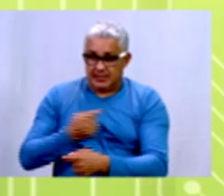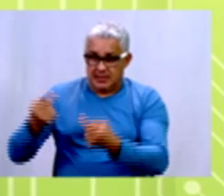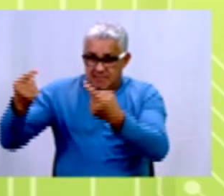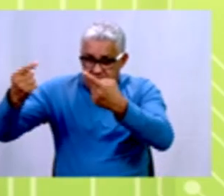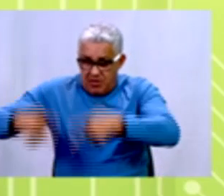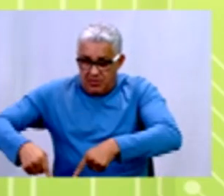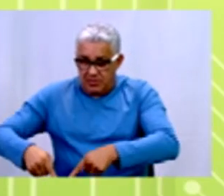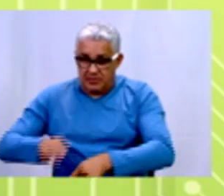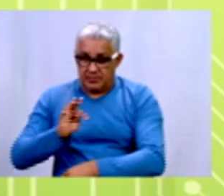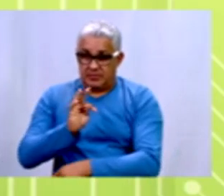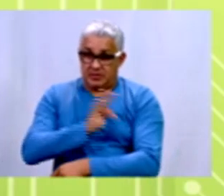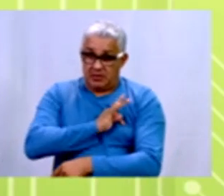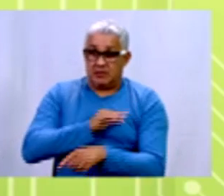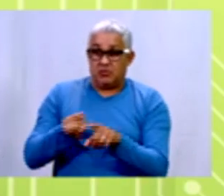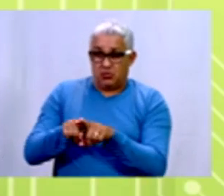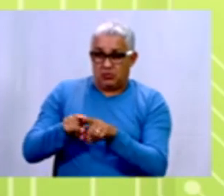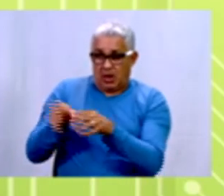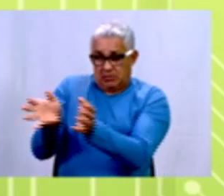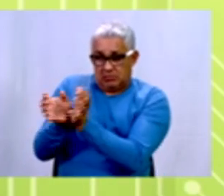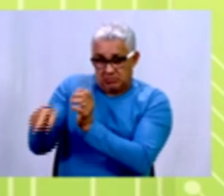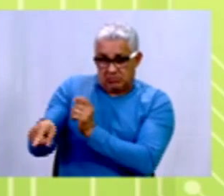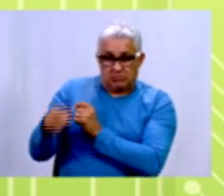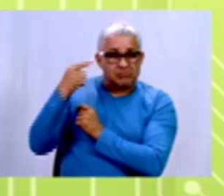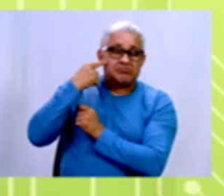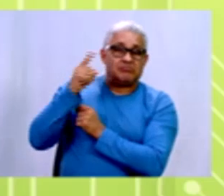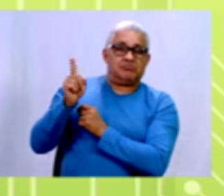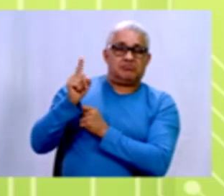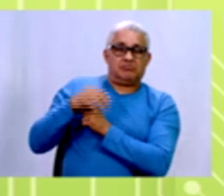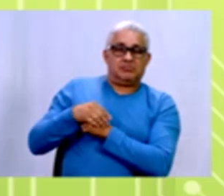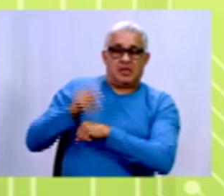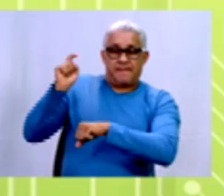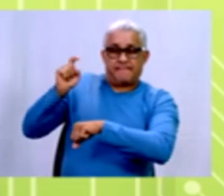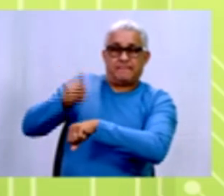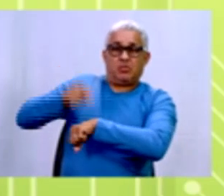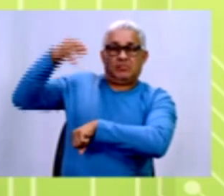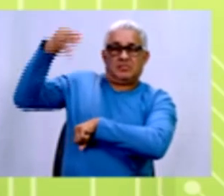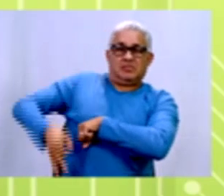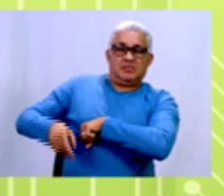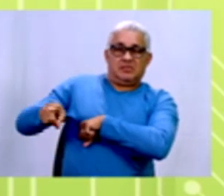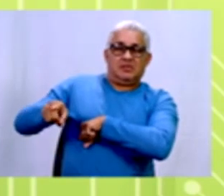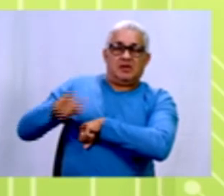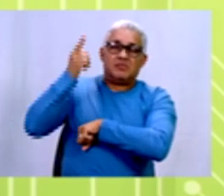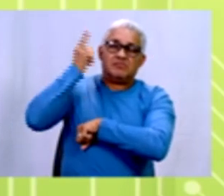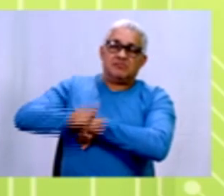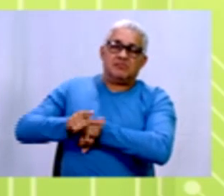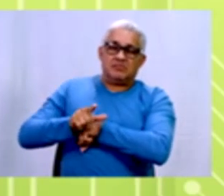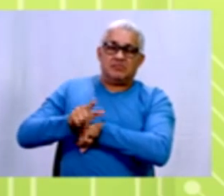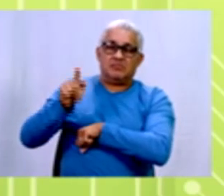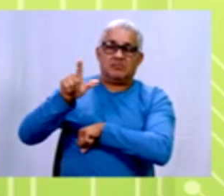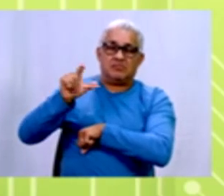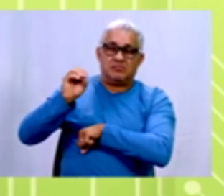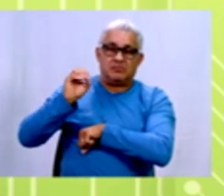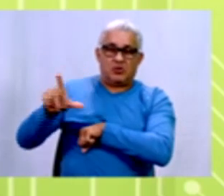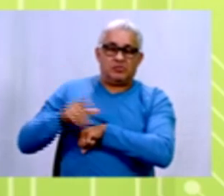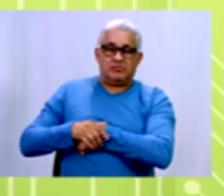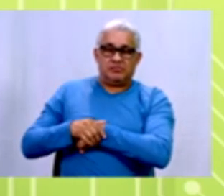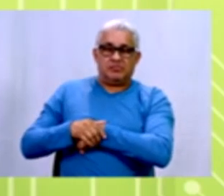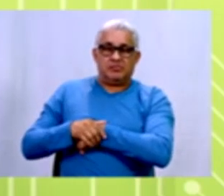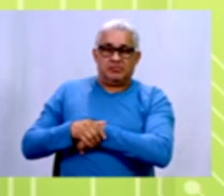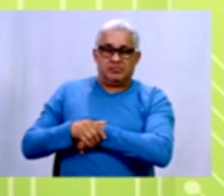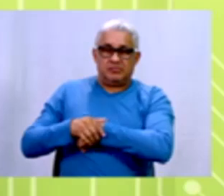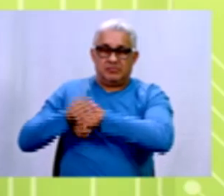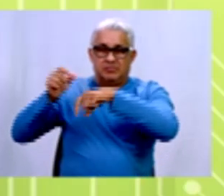o técnico e mesmo o time não sabe em que momento exato eles vão conseguir fazer o gol. Mas